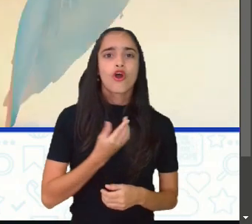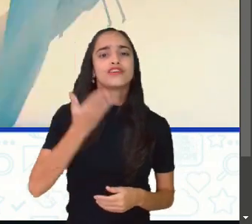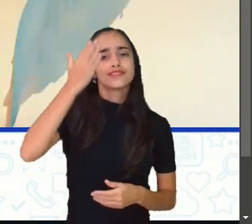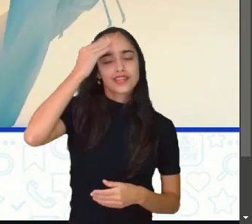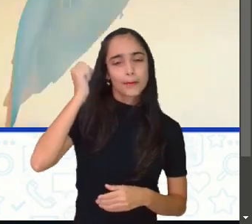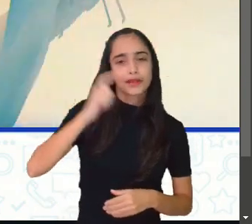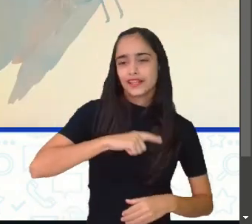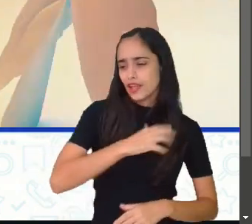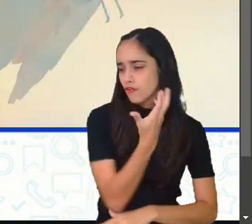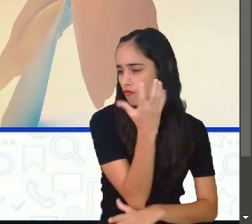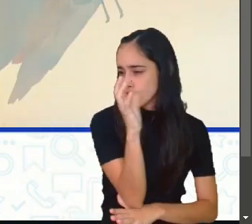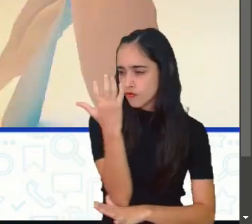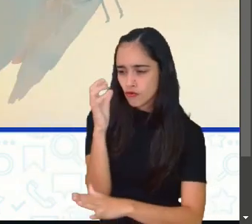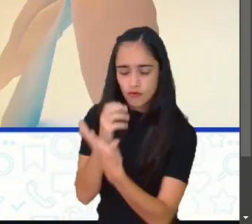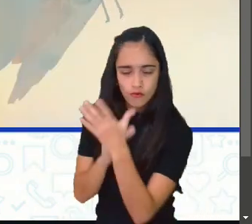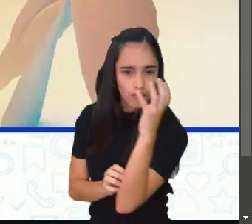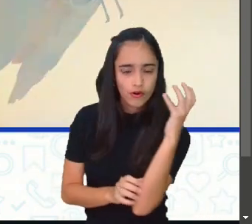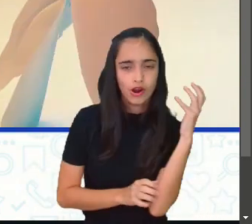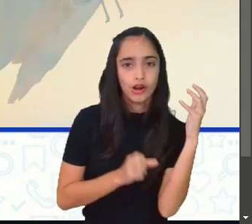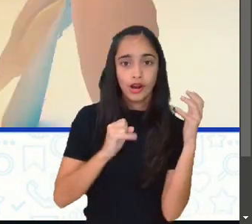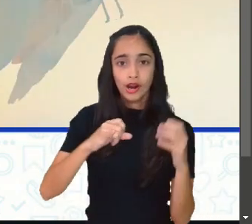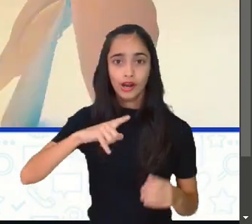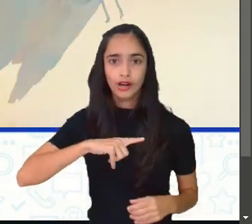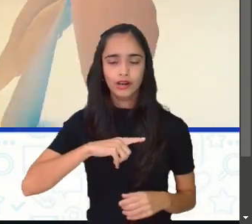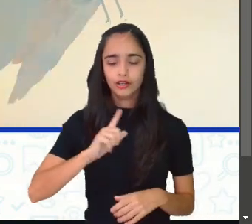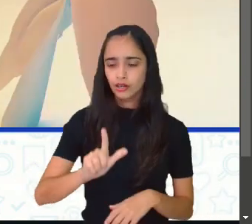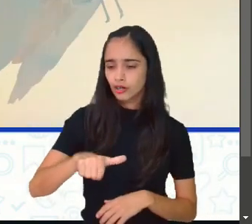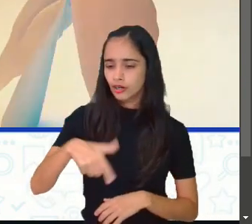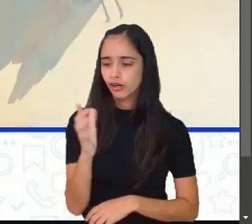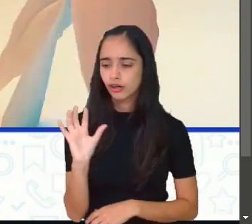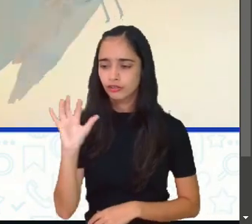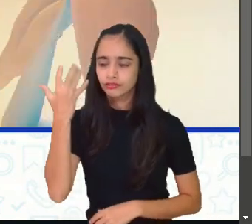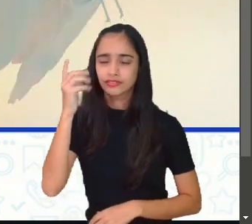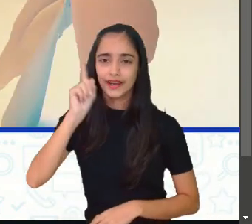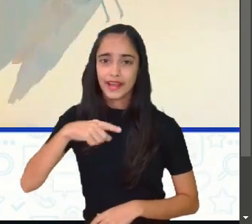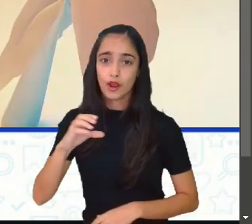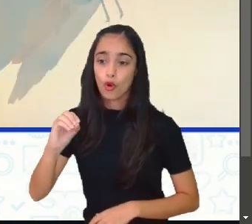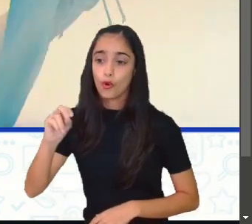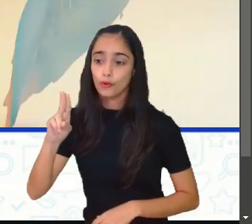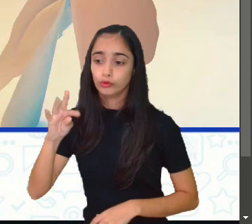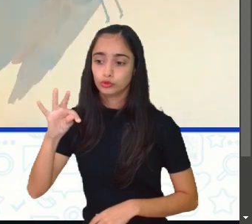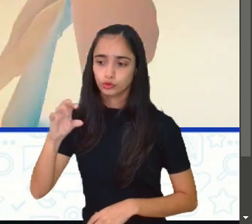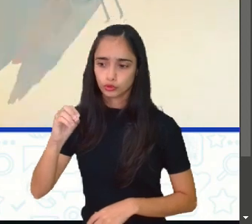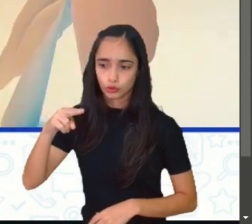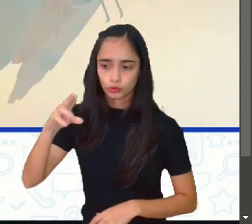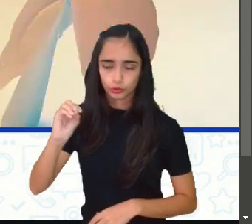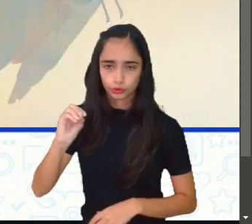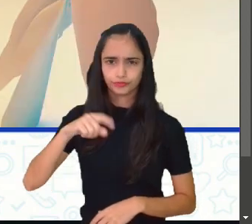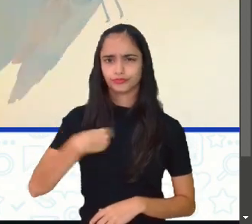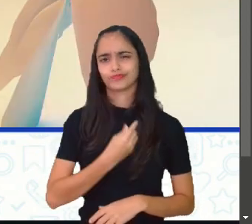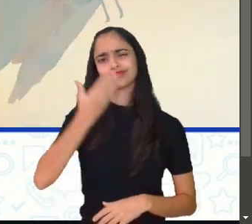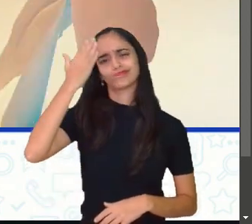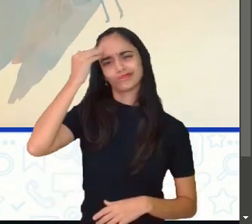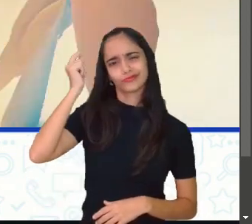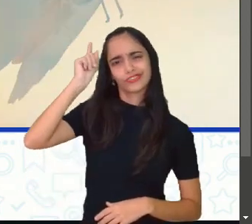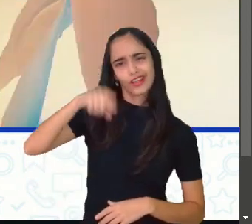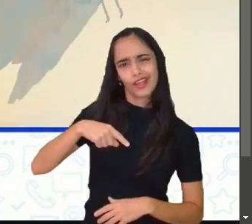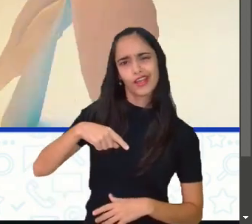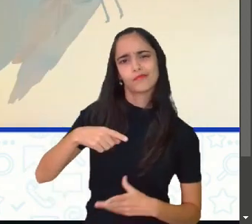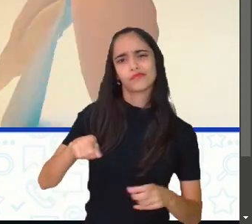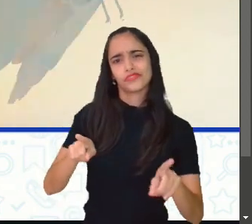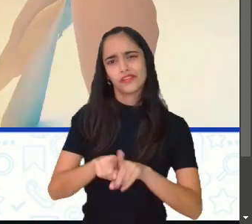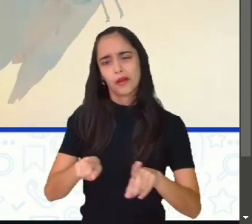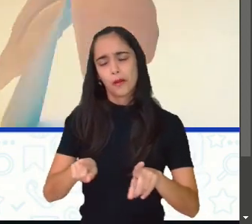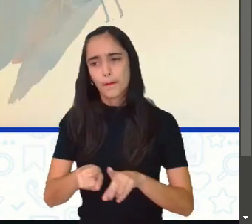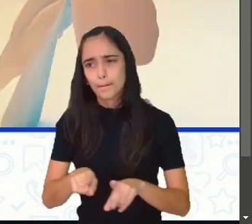das frutas, a estação dos animais. Então, eu tenho um período bastante alegre também